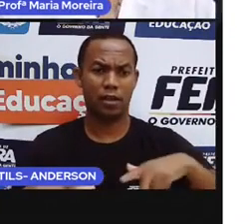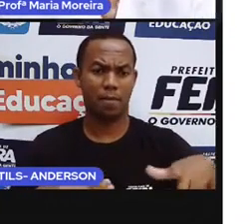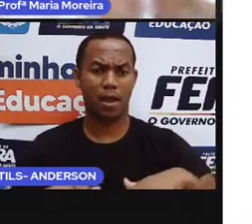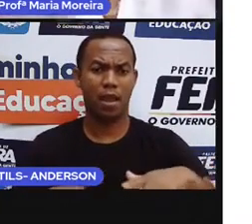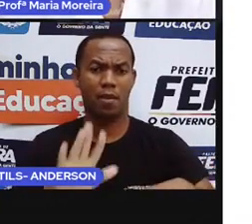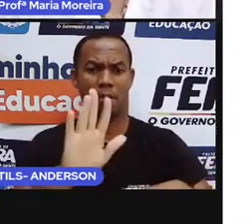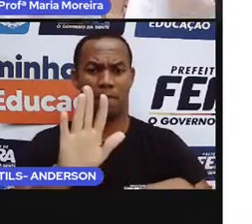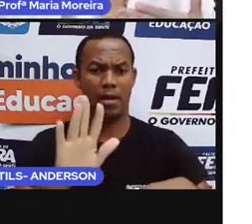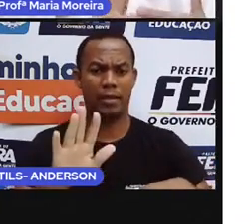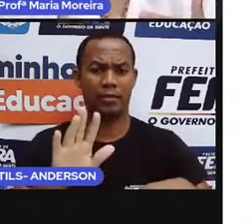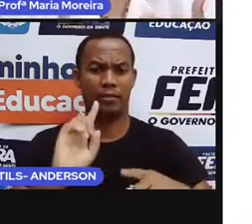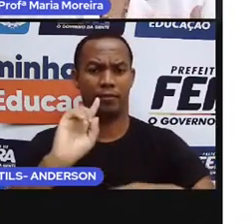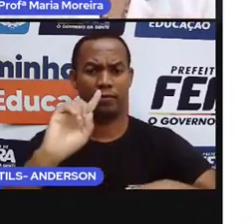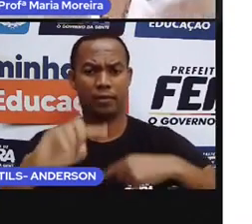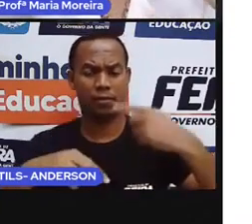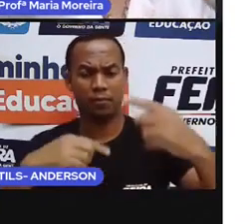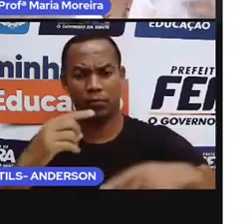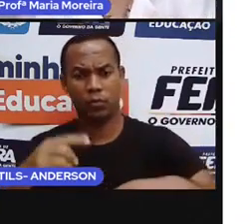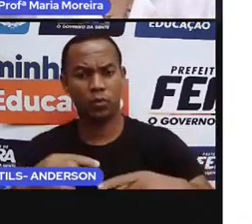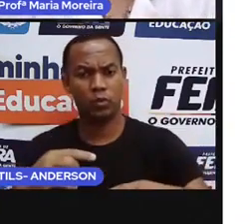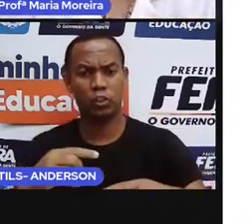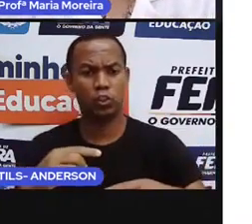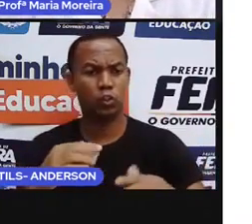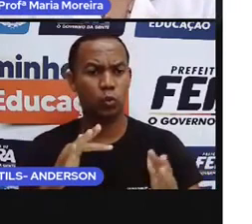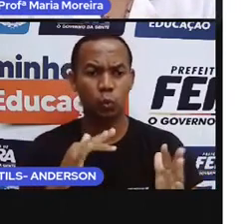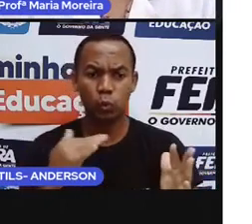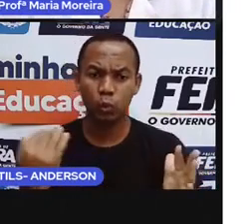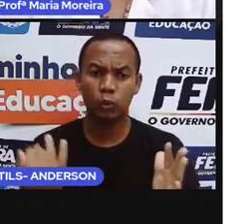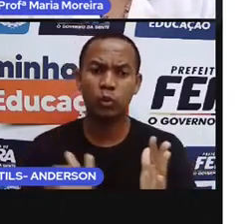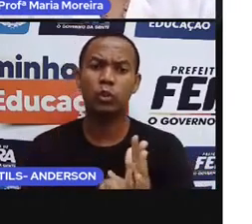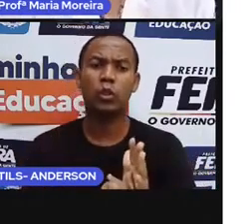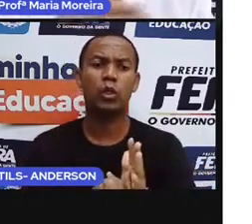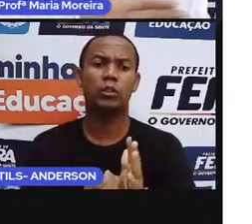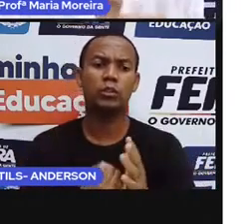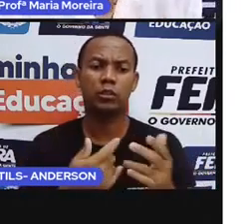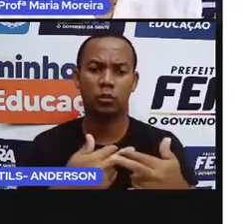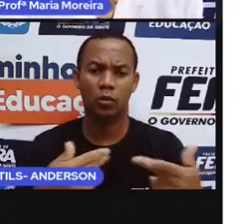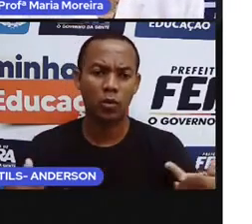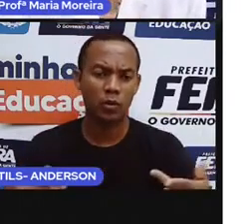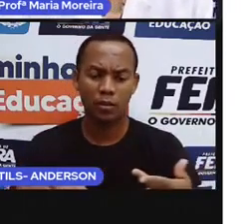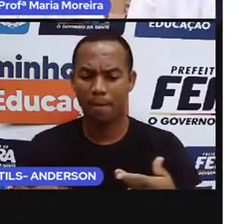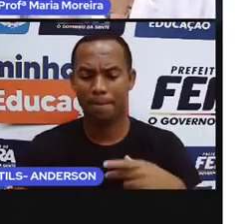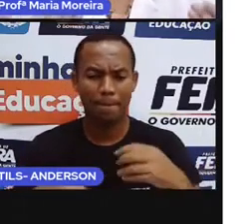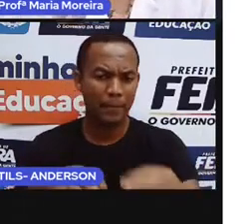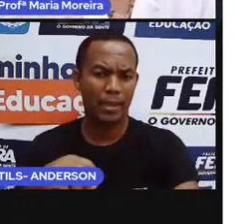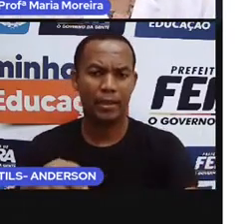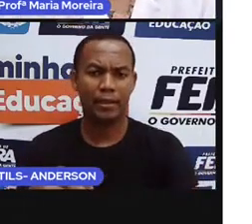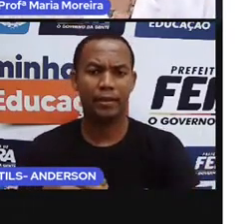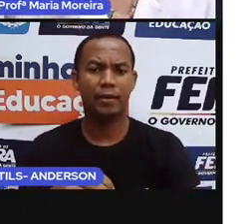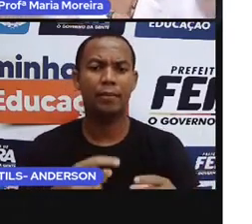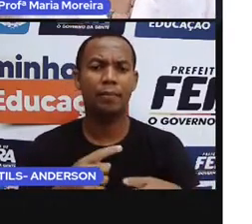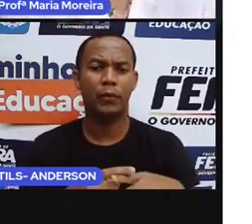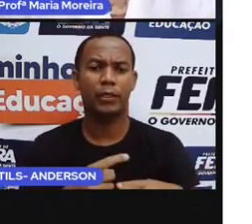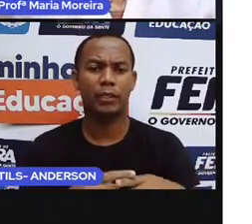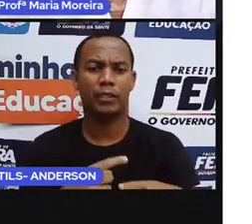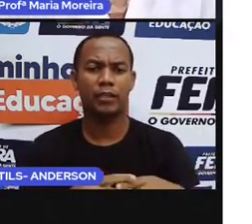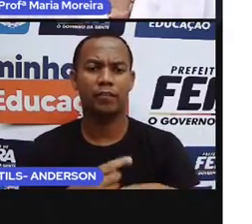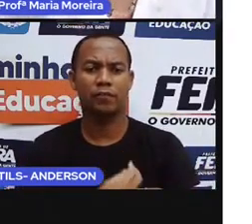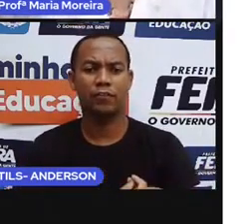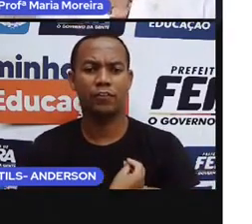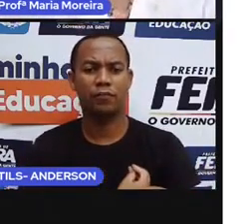final, todos nós iremos o quê? Usufruir dessas coisas. Eu do que Anderson produz, porque vivemos o quê? Em